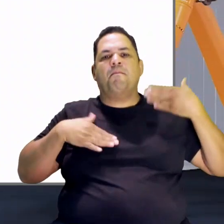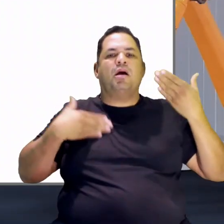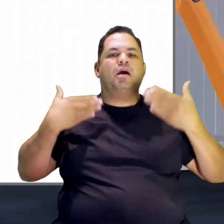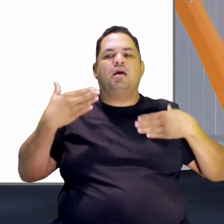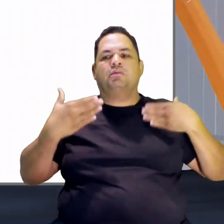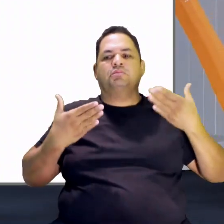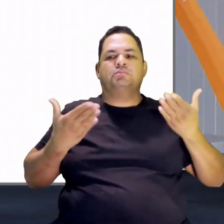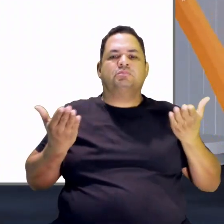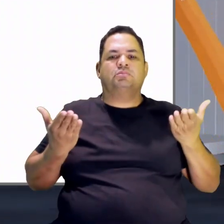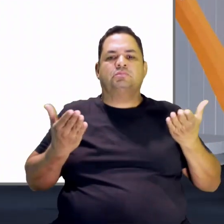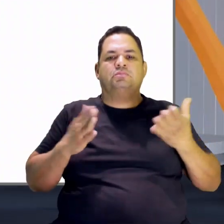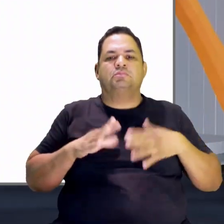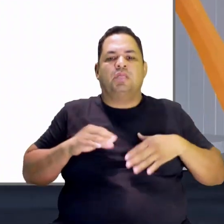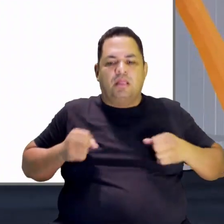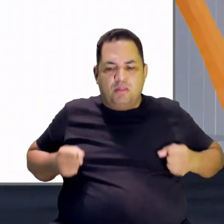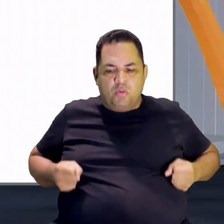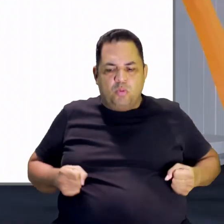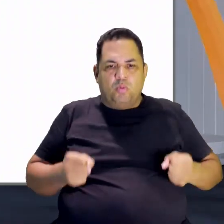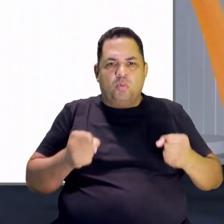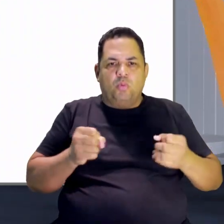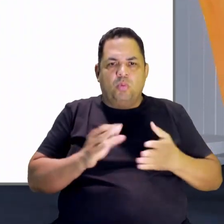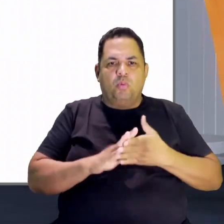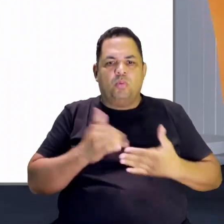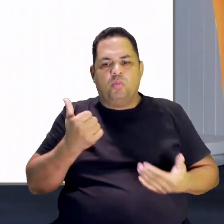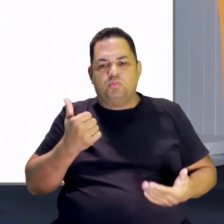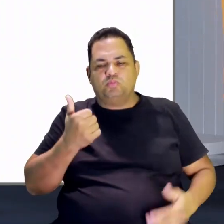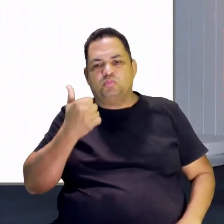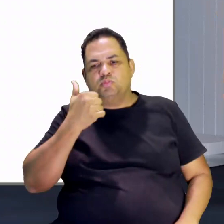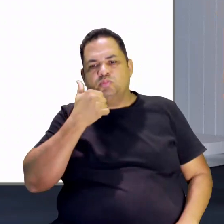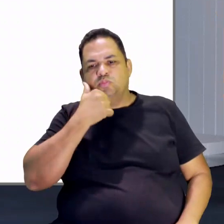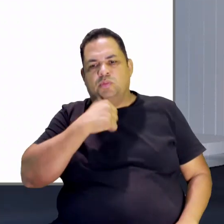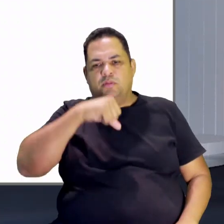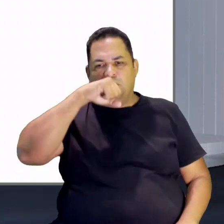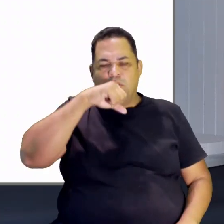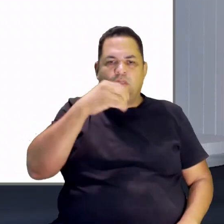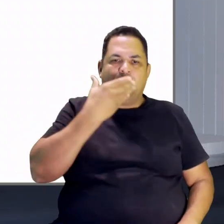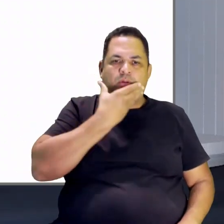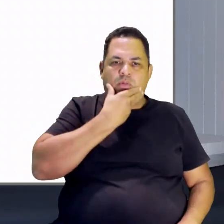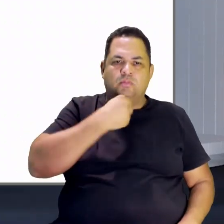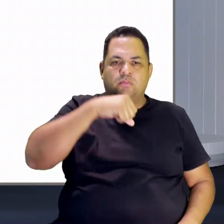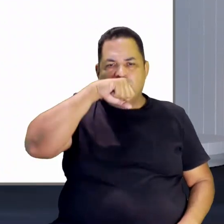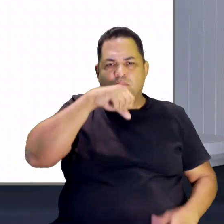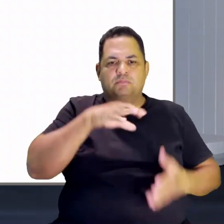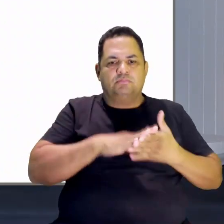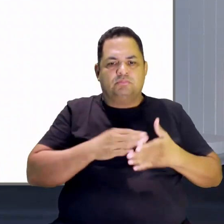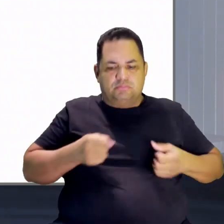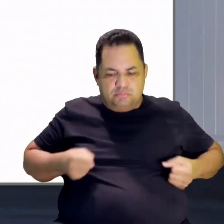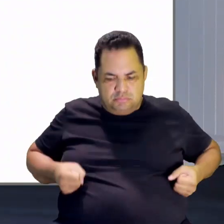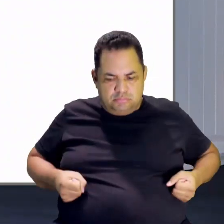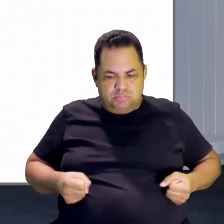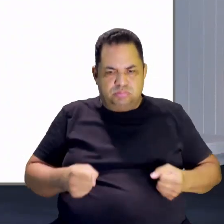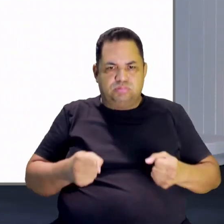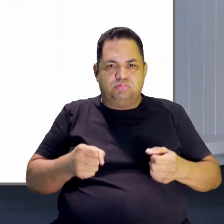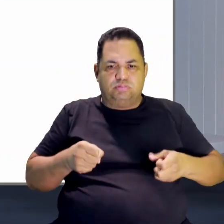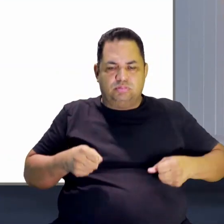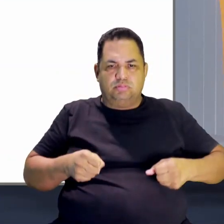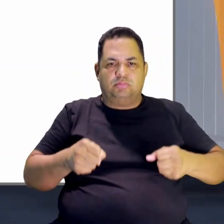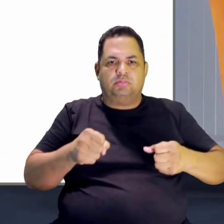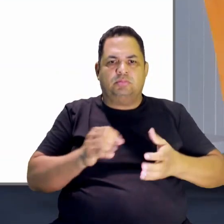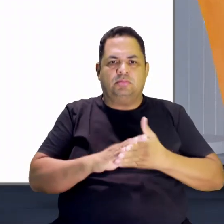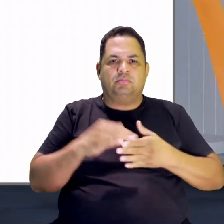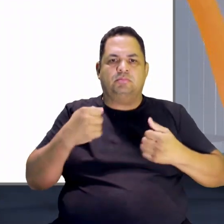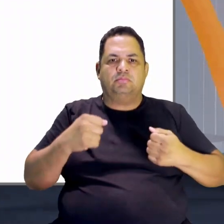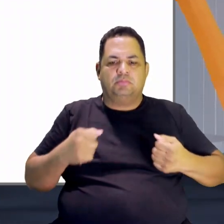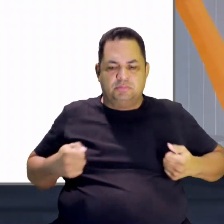rodas, ela precisa subir. Está passeando a mãe ou o pai com o bebê no carrinho, ele vai passar com o carrinho ali. Então a mãe